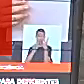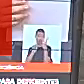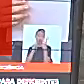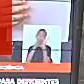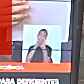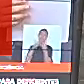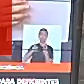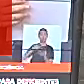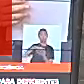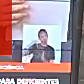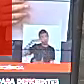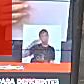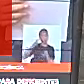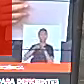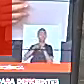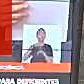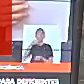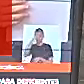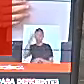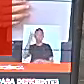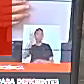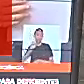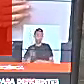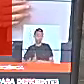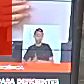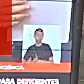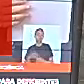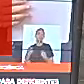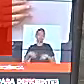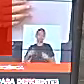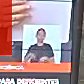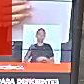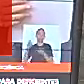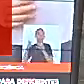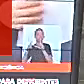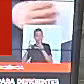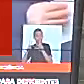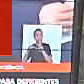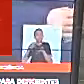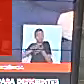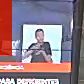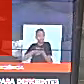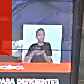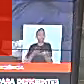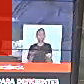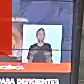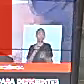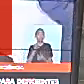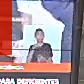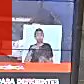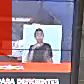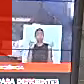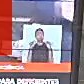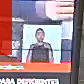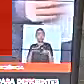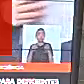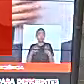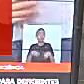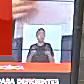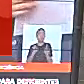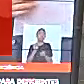posterior, obriga o sindicato a fazer a carteirinha. Então, nós não precisaríamos, se tivéssemos o bom senso,